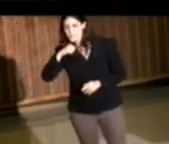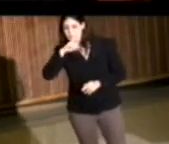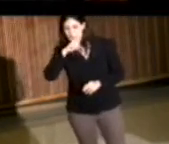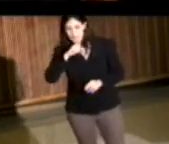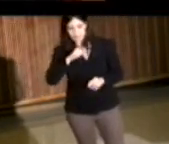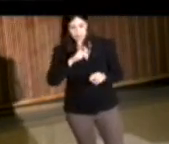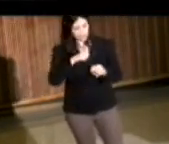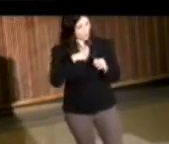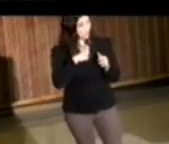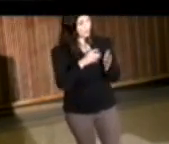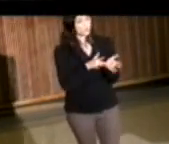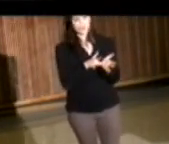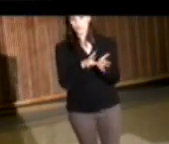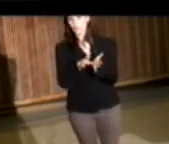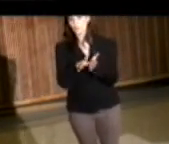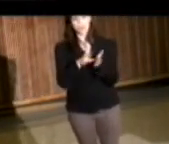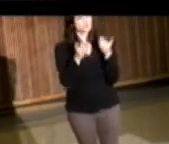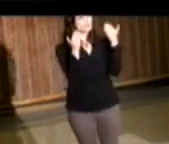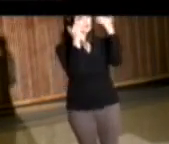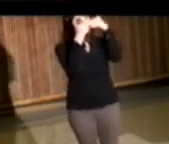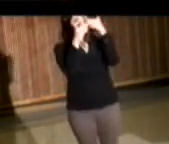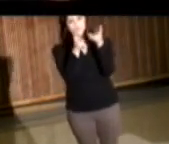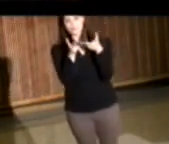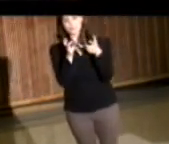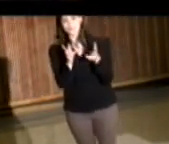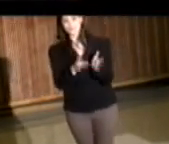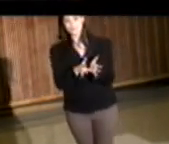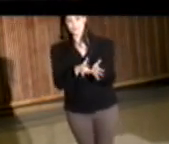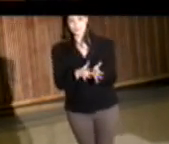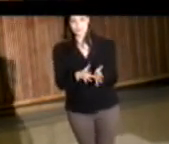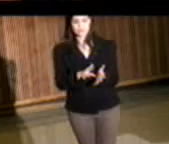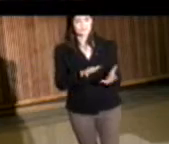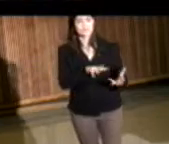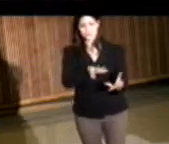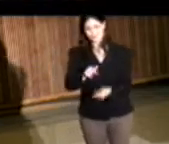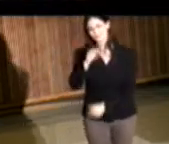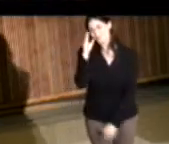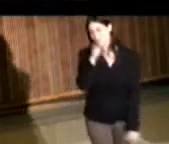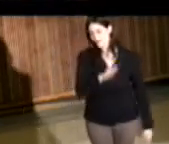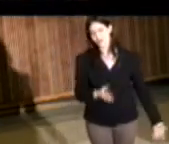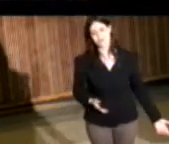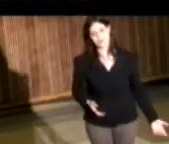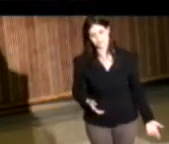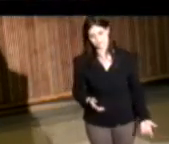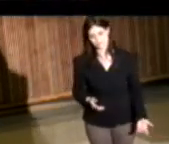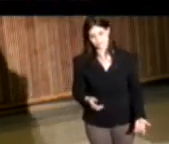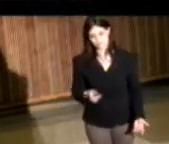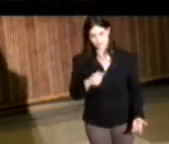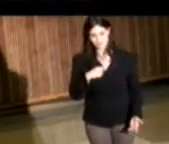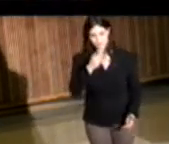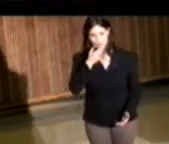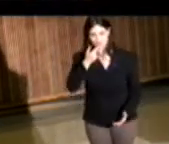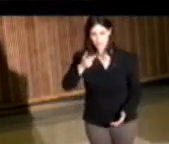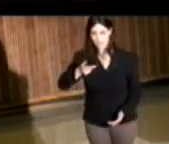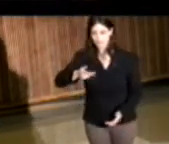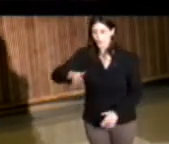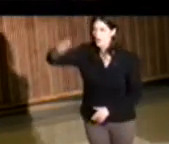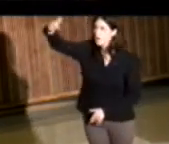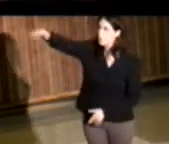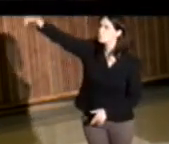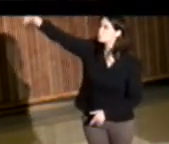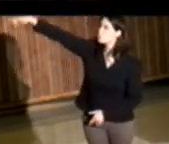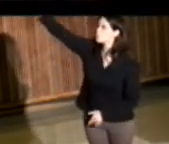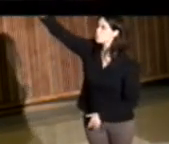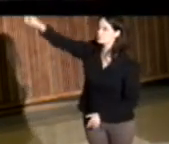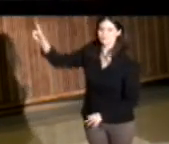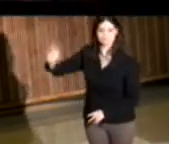Esse mundo é mau. Esse mundo é mau. Eu já vi isso muitas vezes. Eu não estou falando de teoria, não. Eu